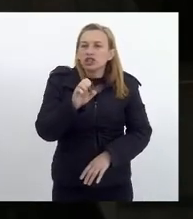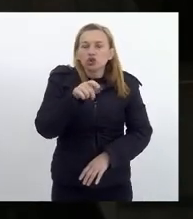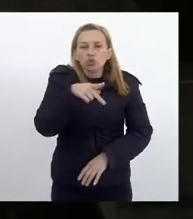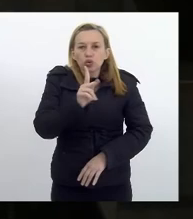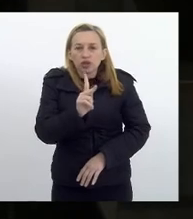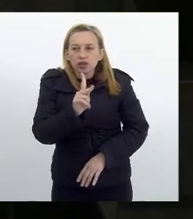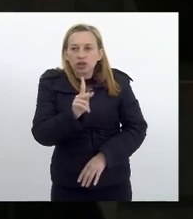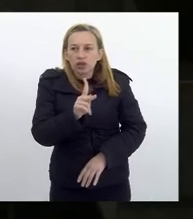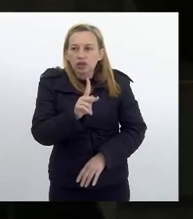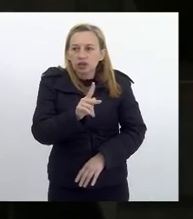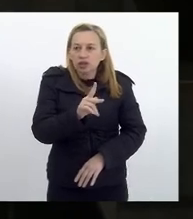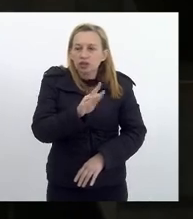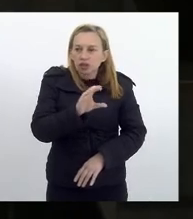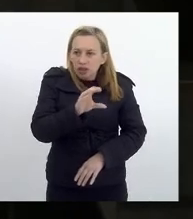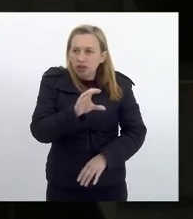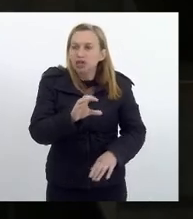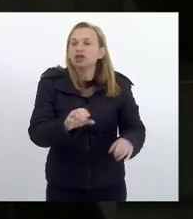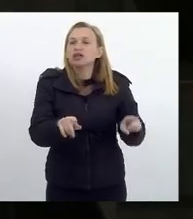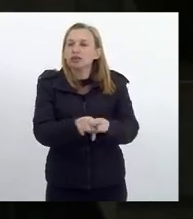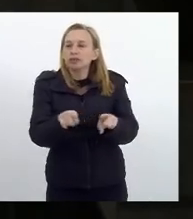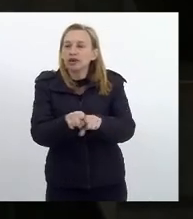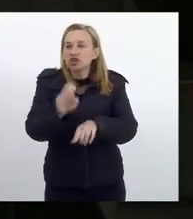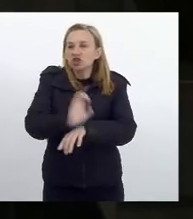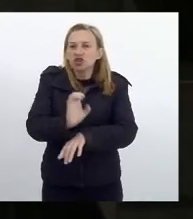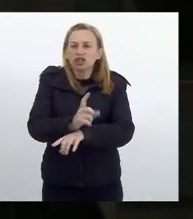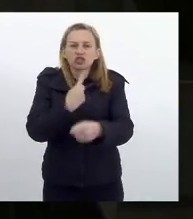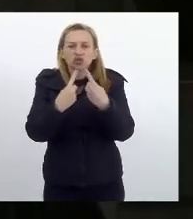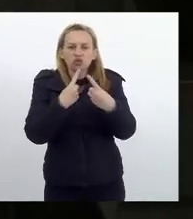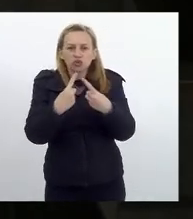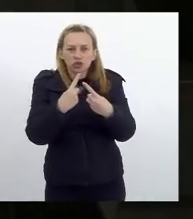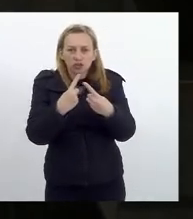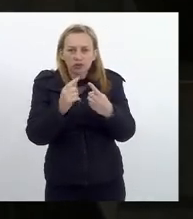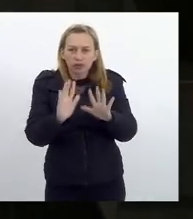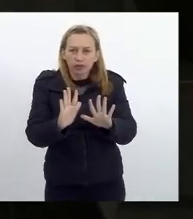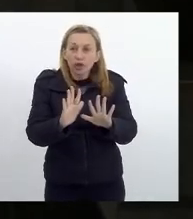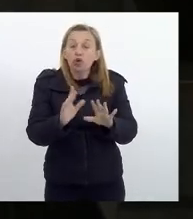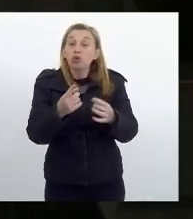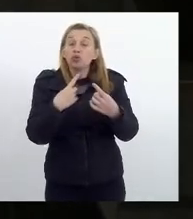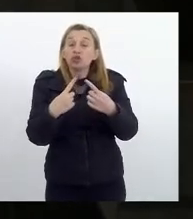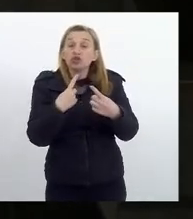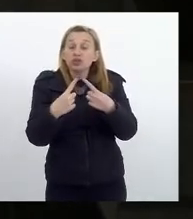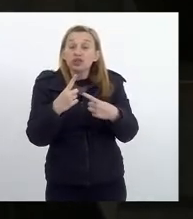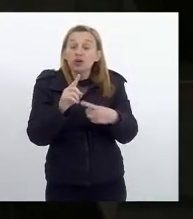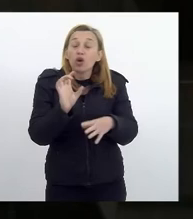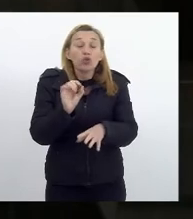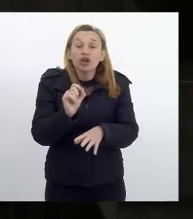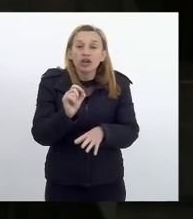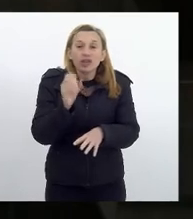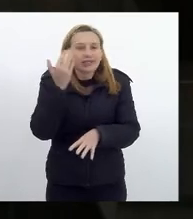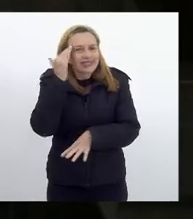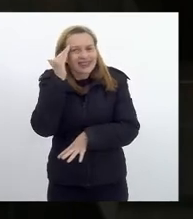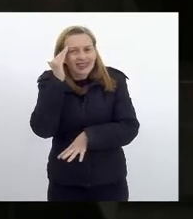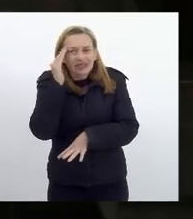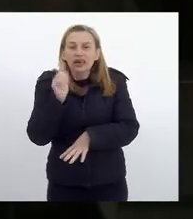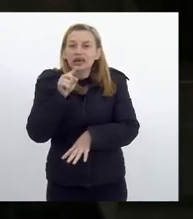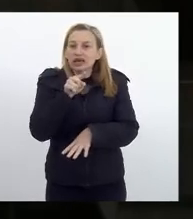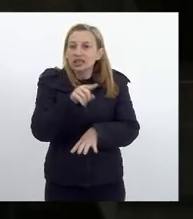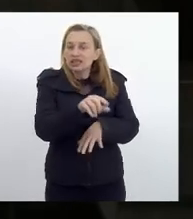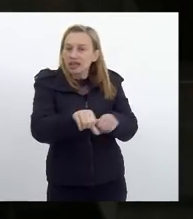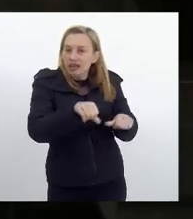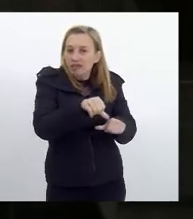Estado, não se trata de barrar reforma nenhuma, o debate não é esse. O debate é entender, a questão é entender que essa